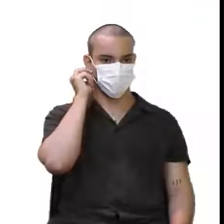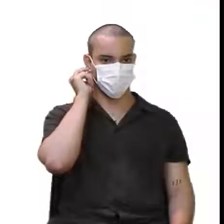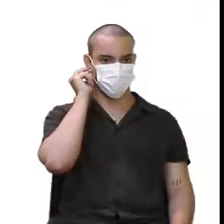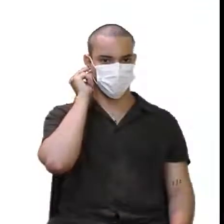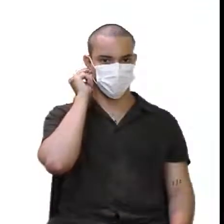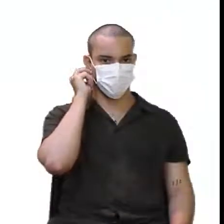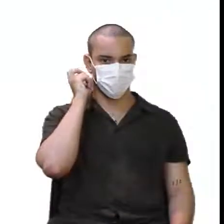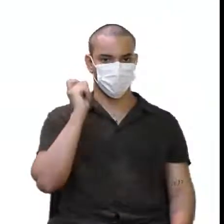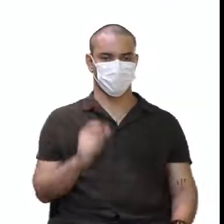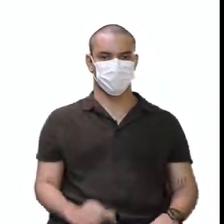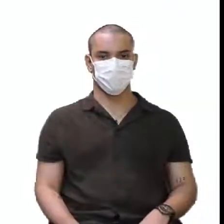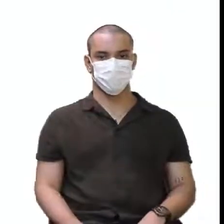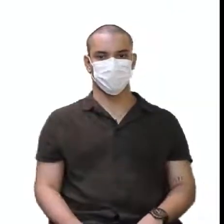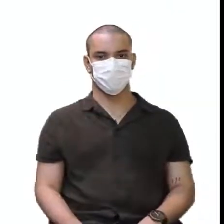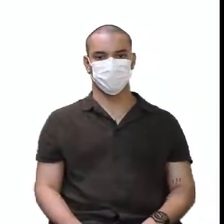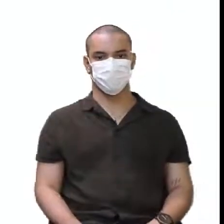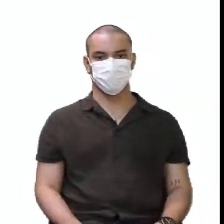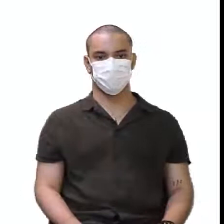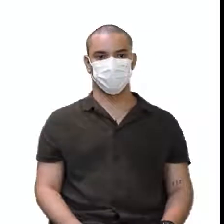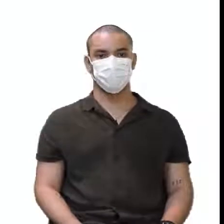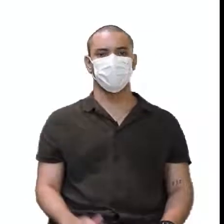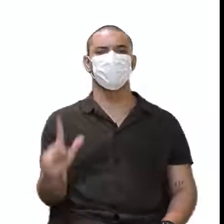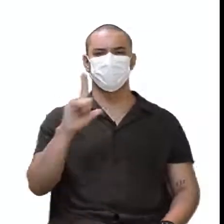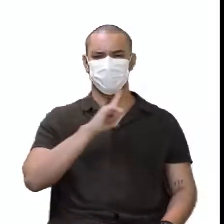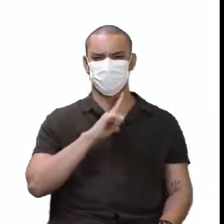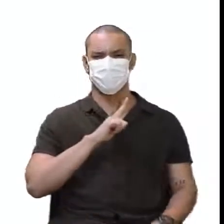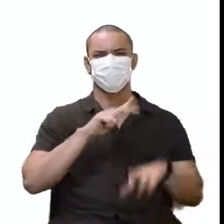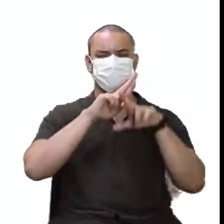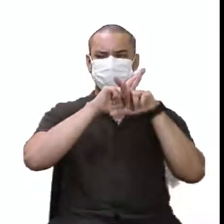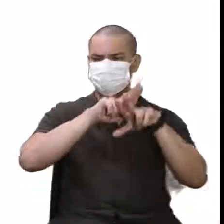lá. Existiam muitas